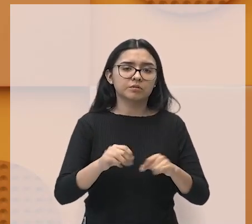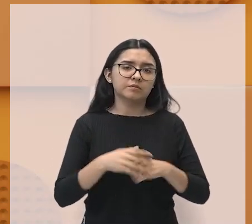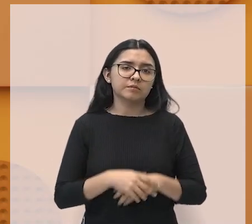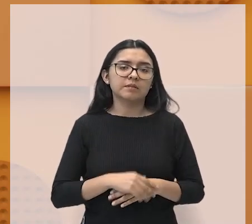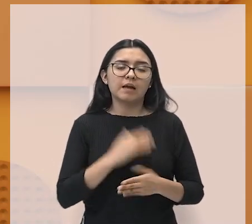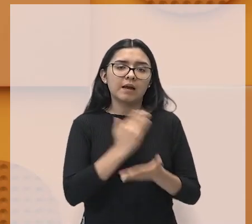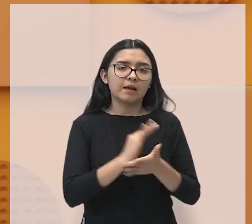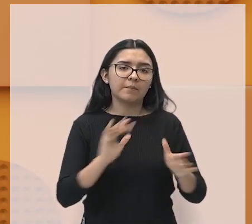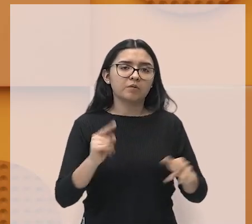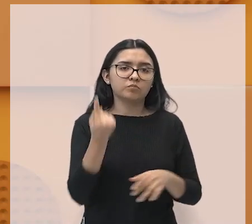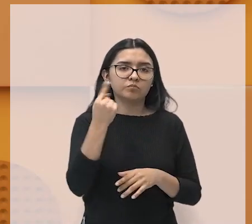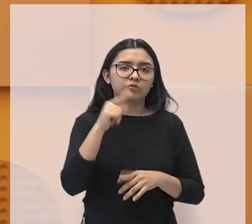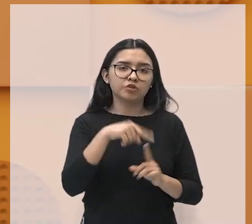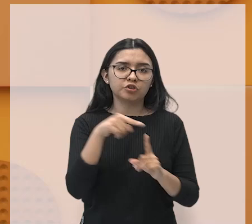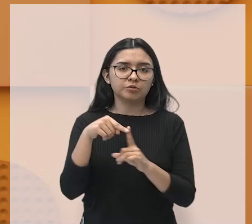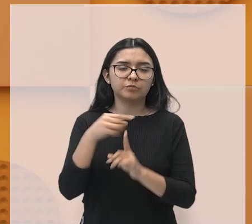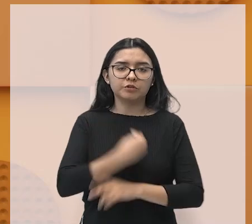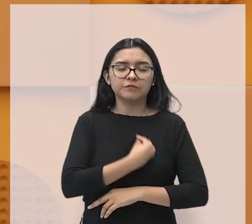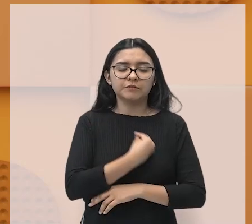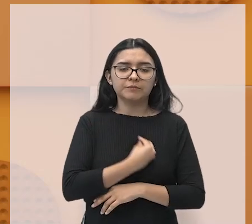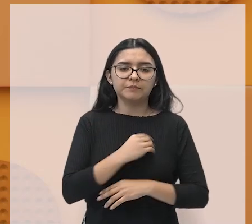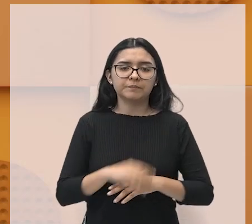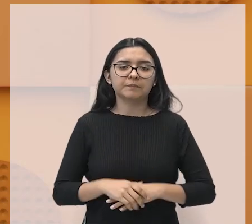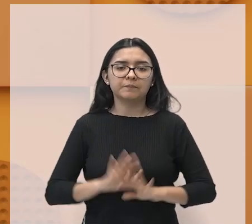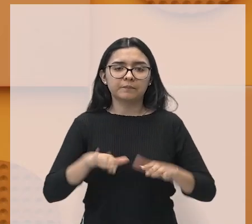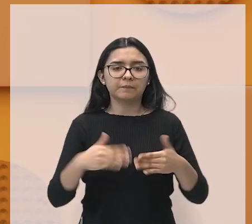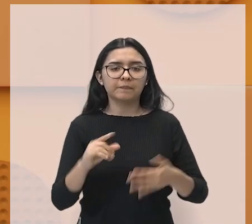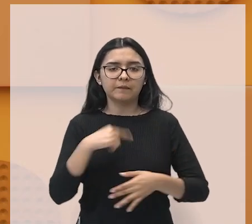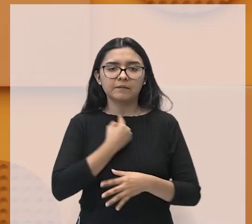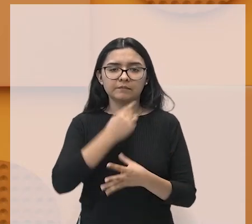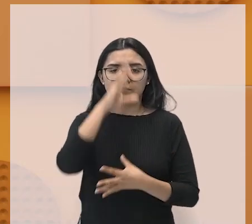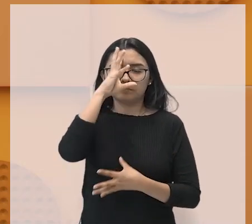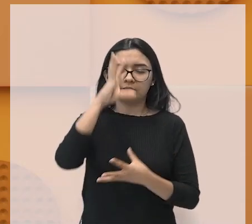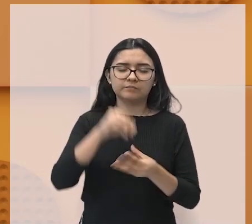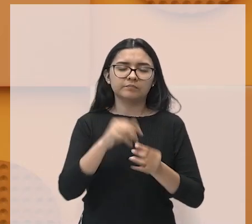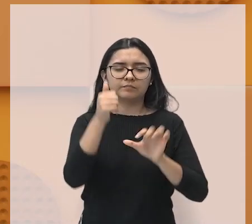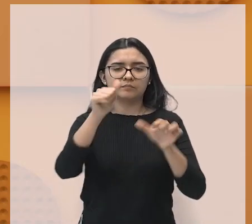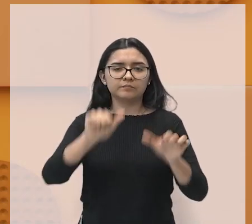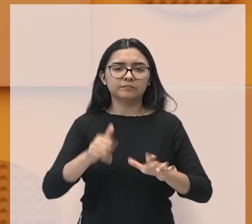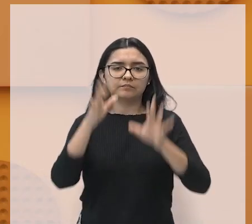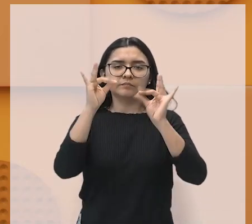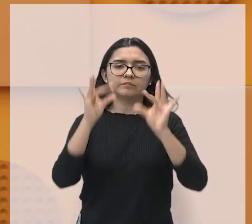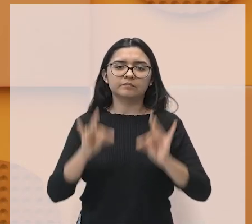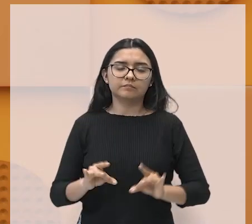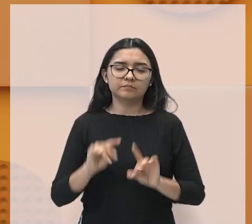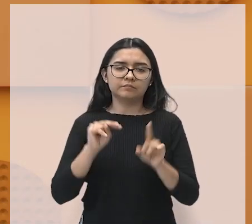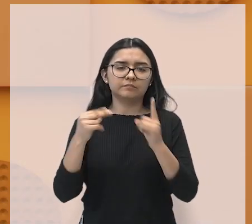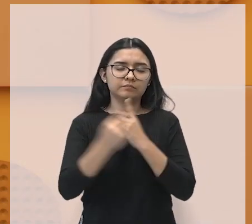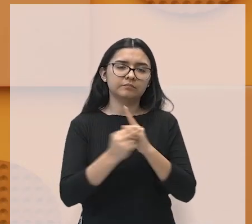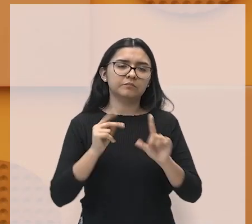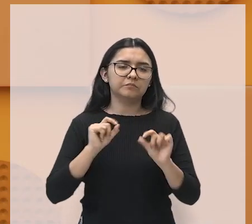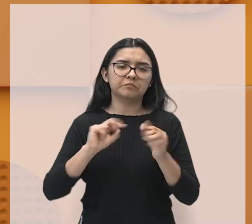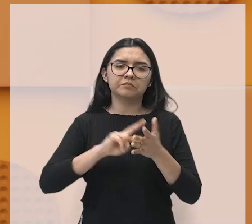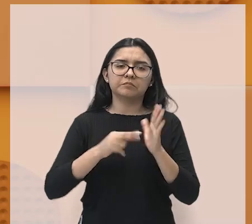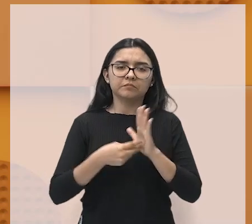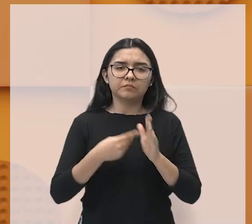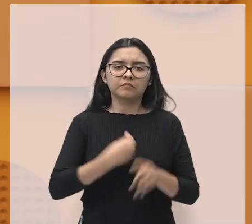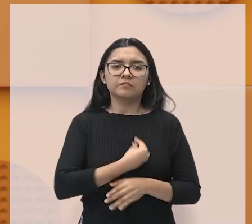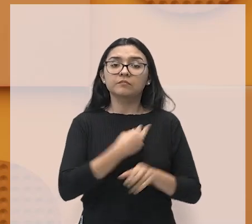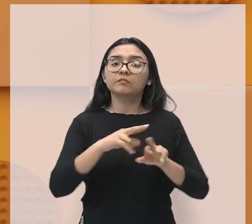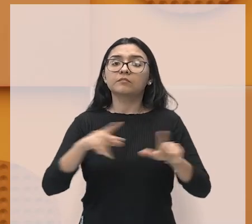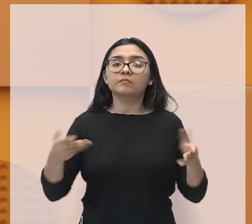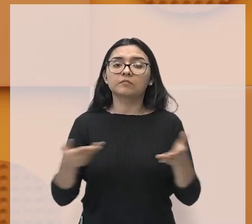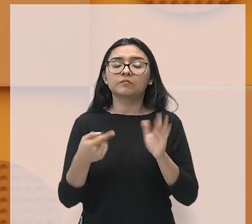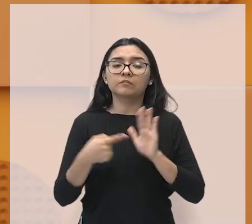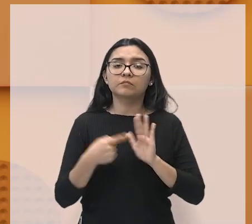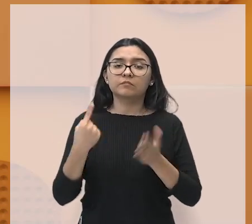de uma determinada espécie. Para que então a gente consiga agora analisar com outro olhar o que é a biodiversidade, a gente